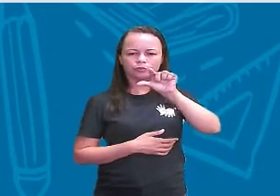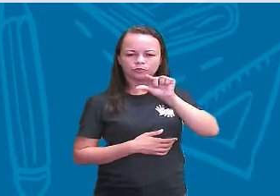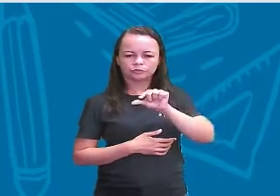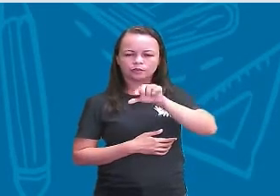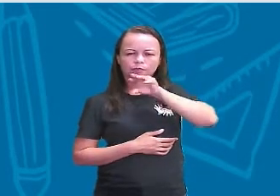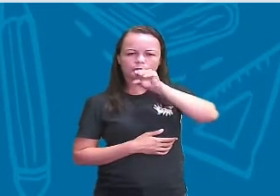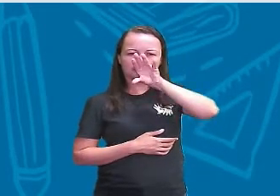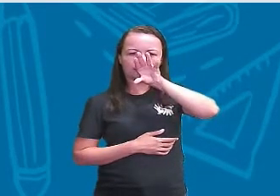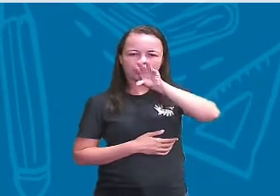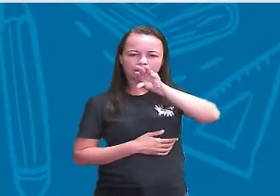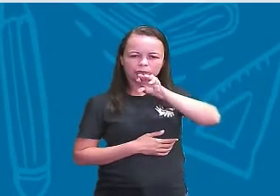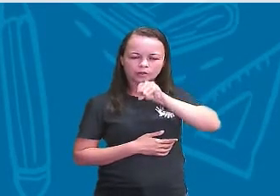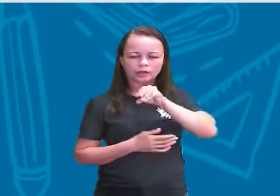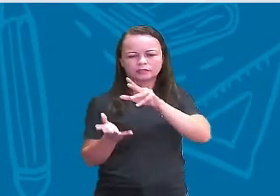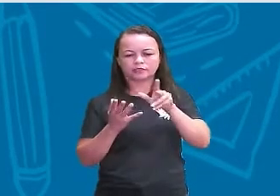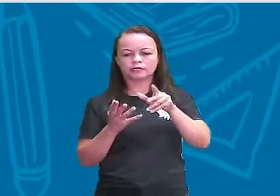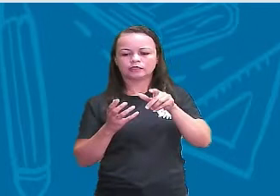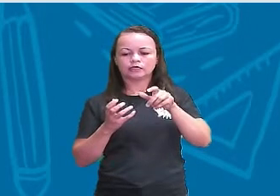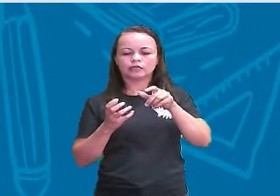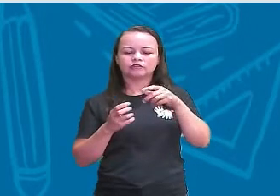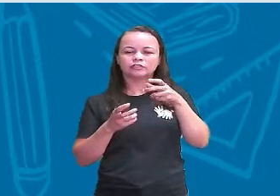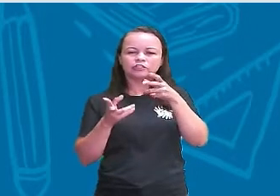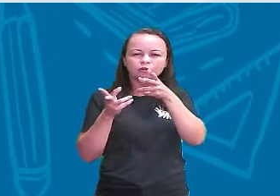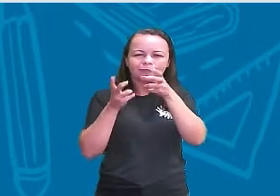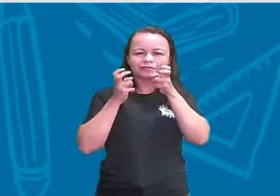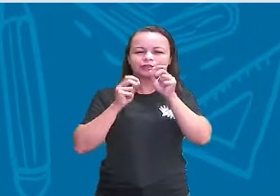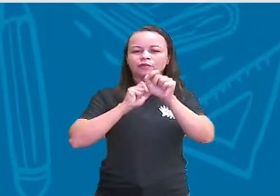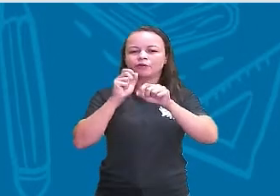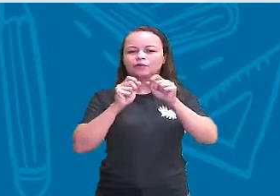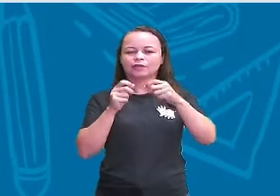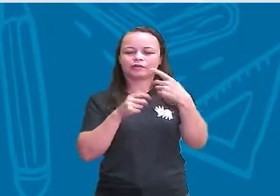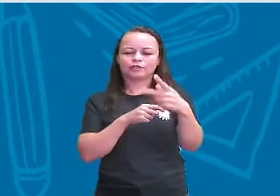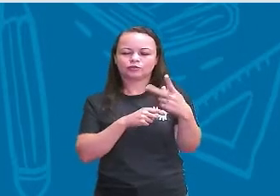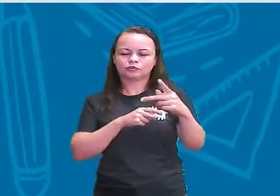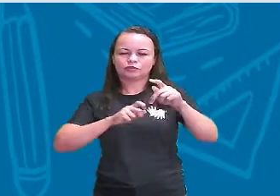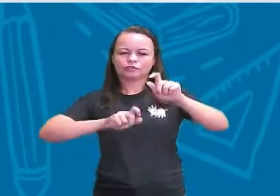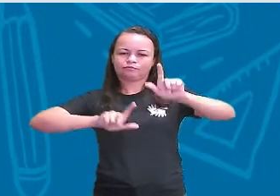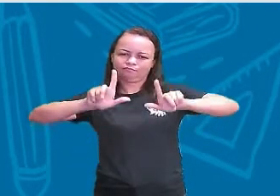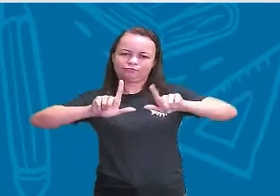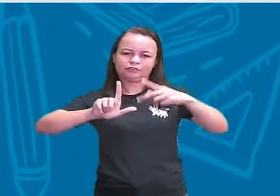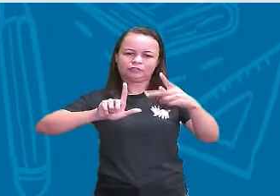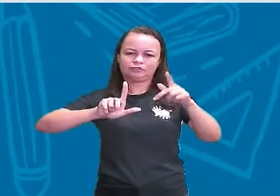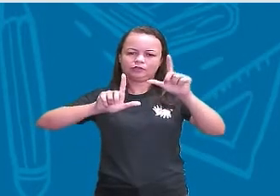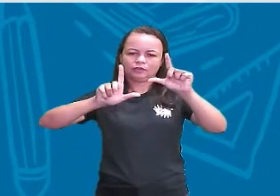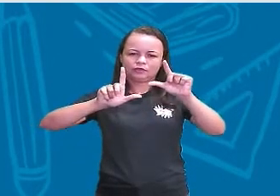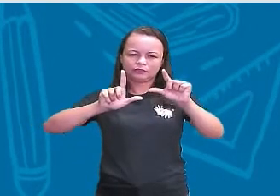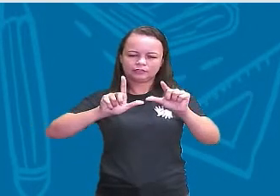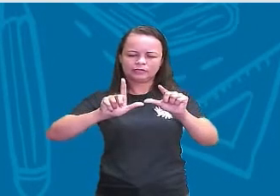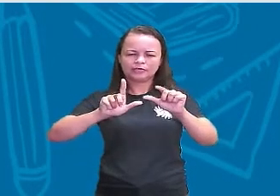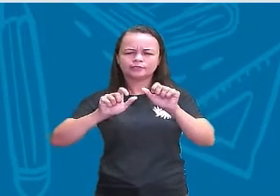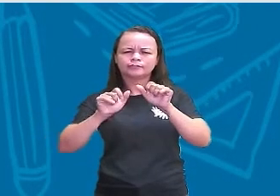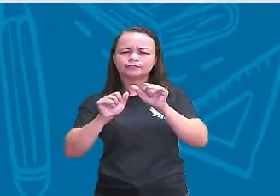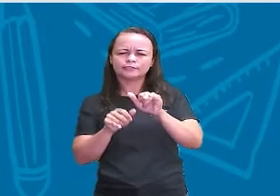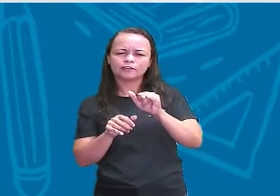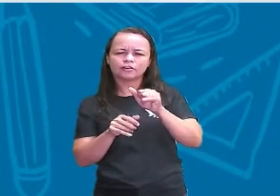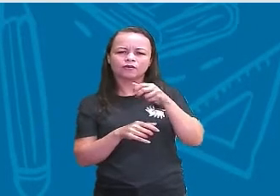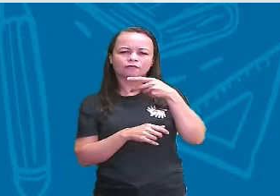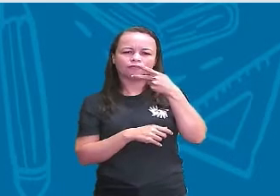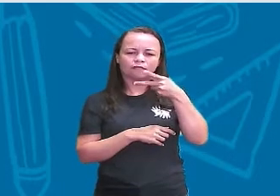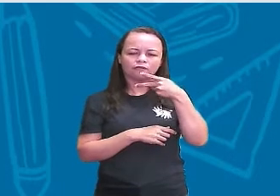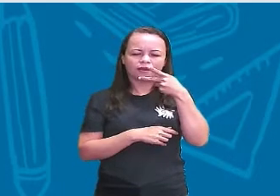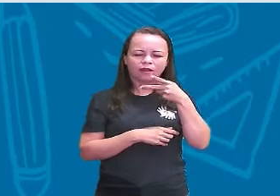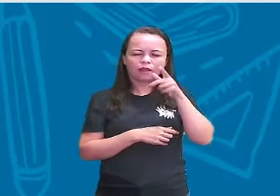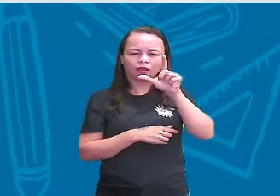som emitido aí na sua TV vai ficar mais fraco, tá certo? Então, se eu falar de forma mais